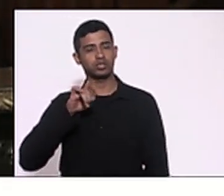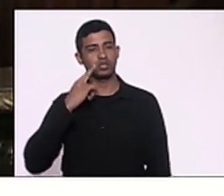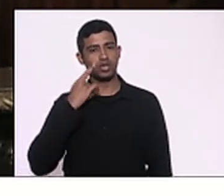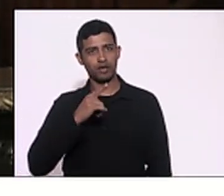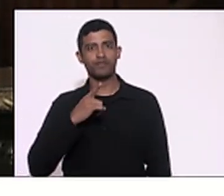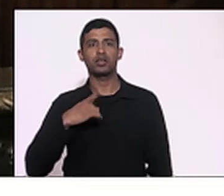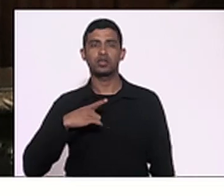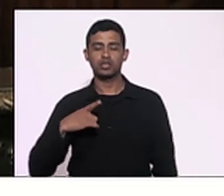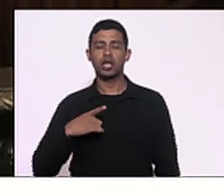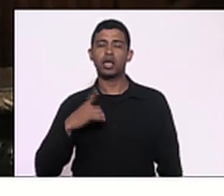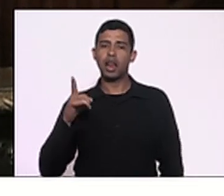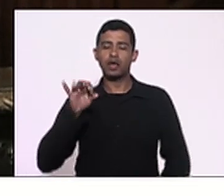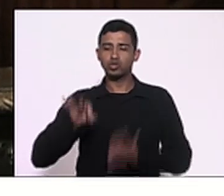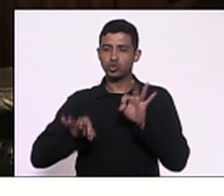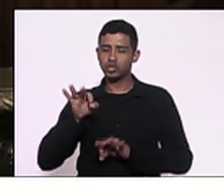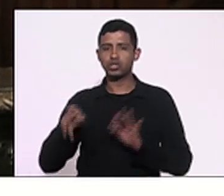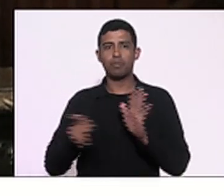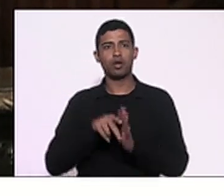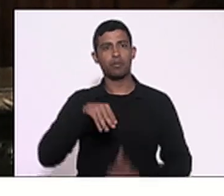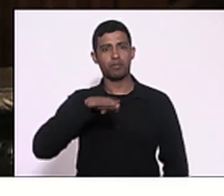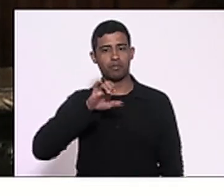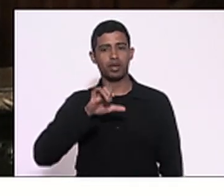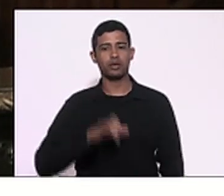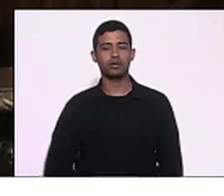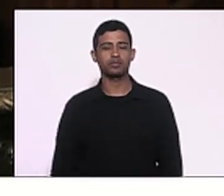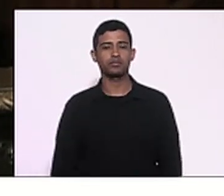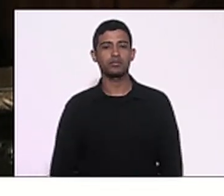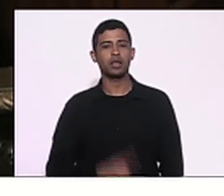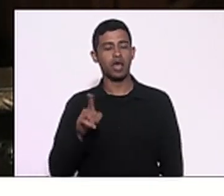ao ministro da Educação, pedindo que nomeasse o derrotado.